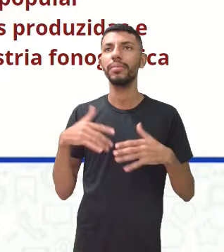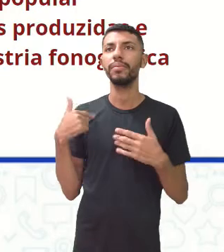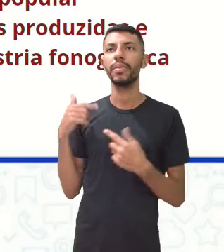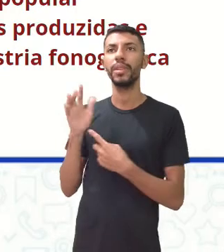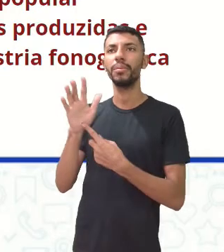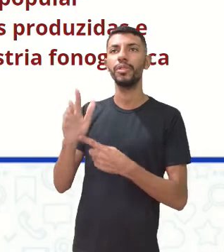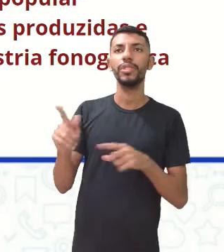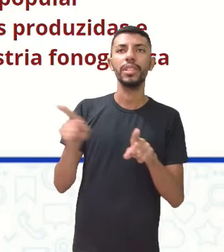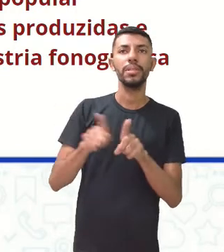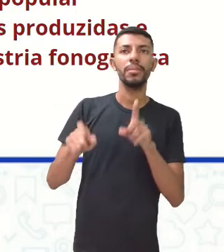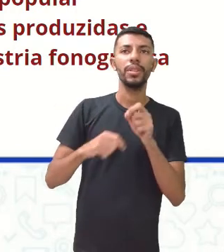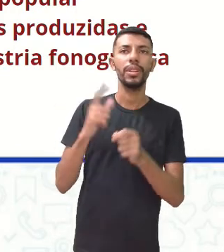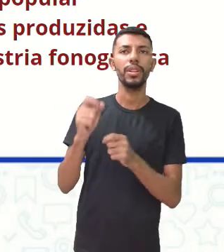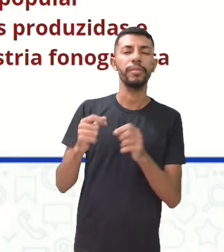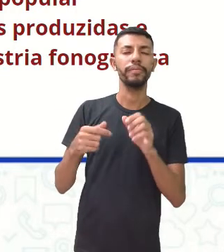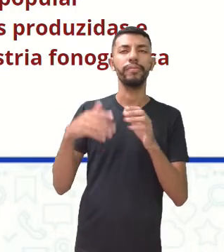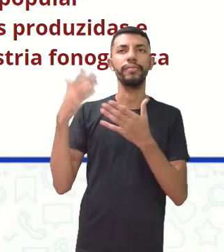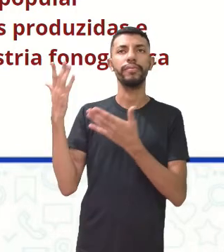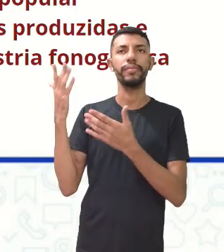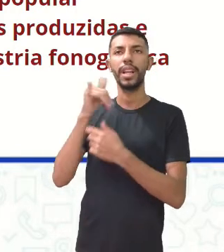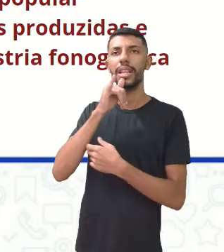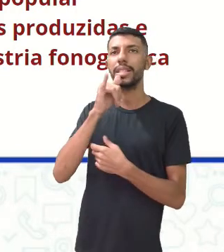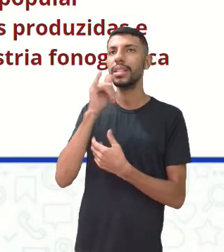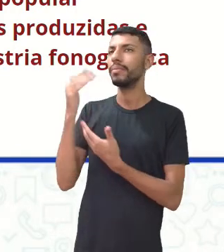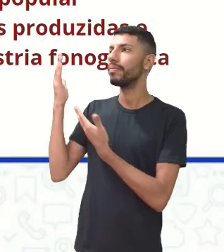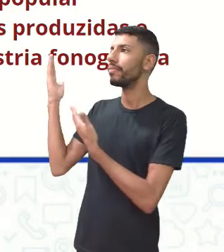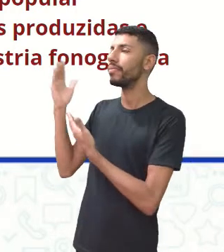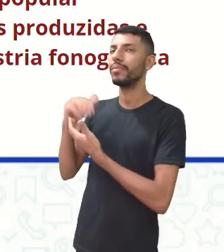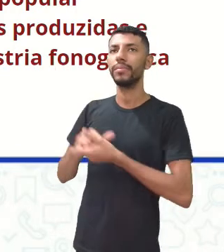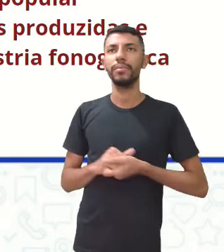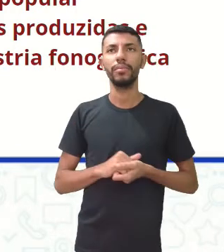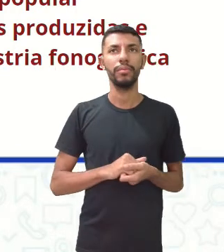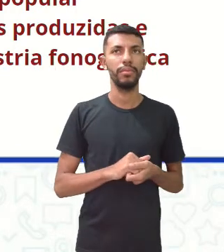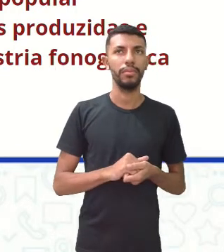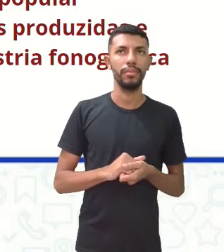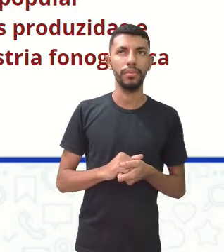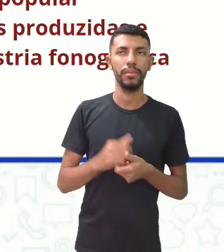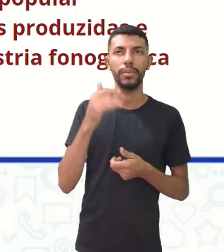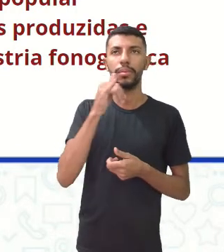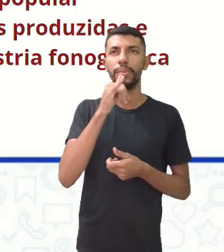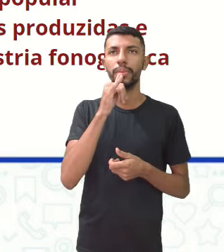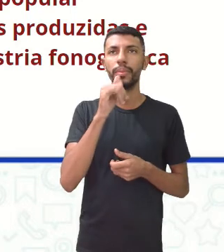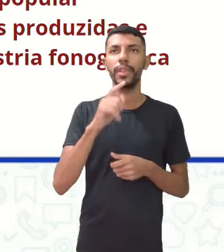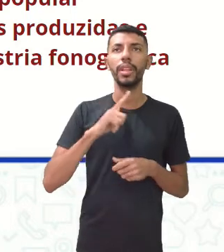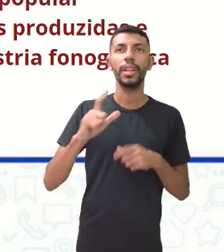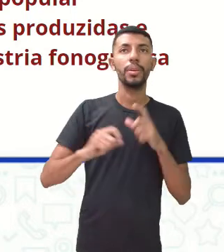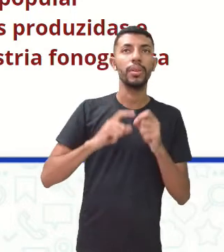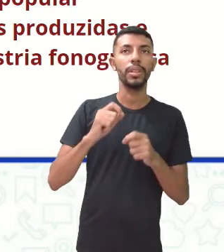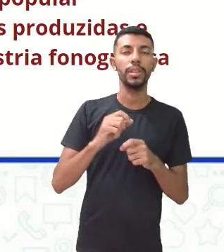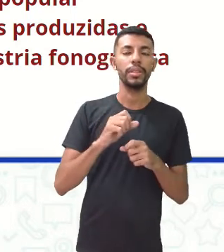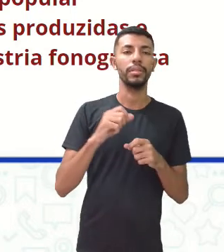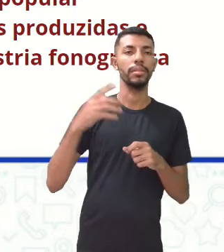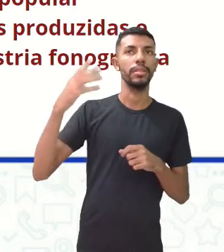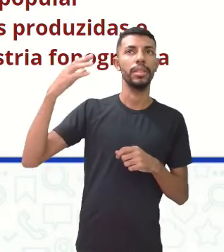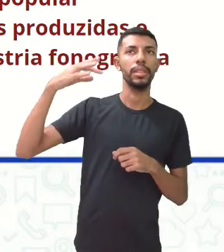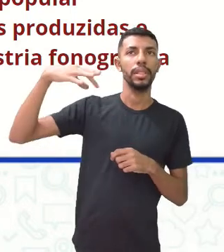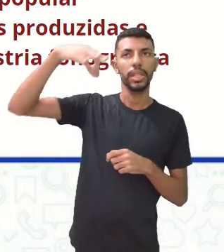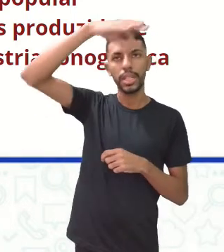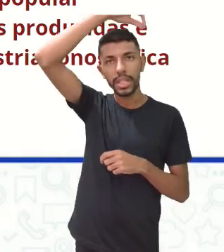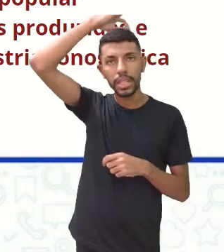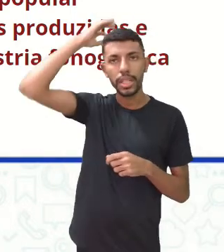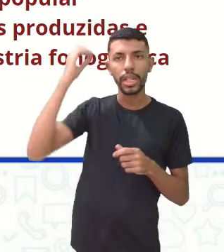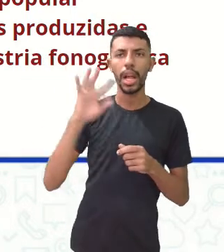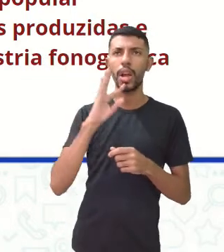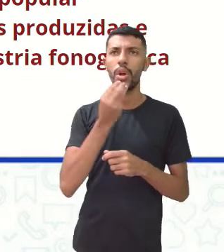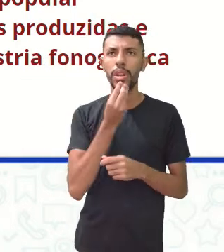de exemplos, né? Então, dentro da música sacra erudita, tem o canto gregoriano, né? Que é aquela música